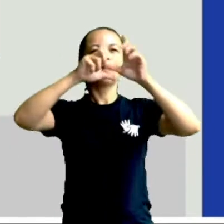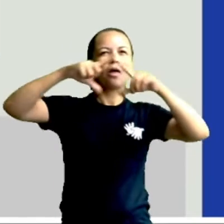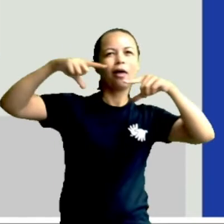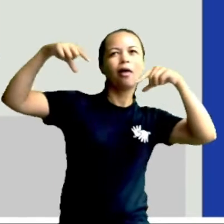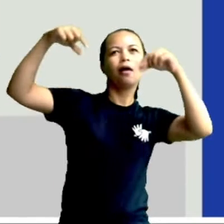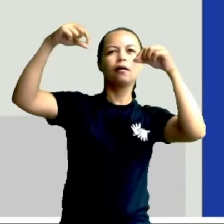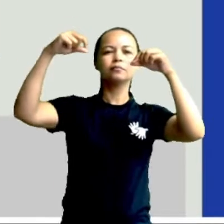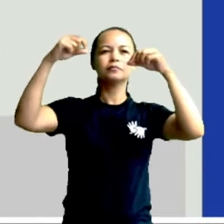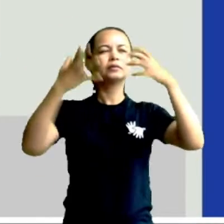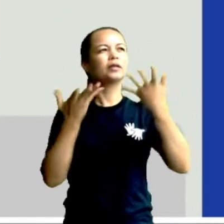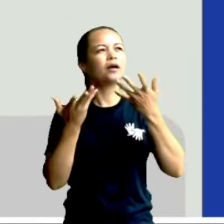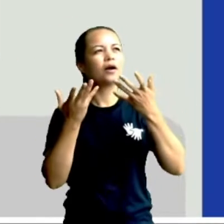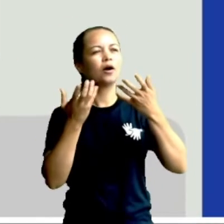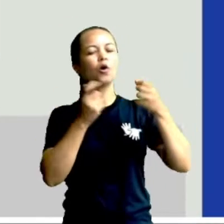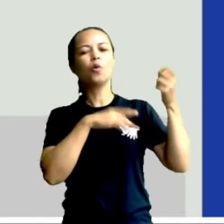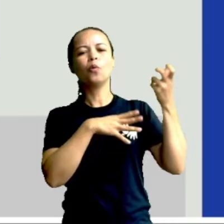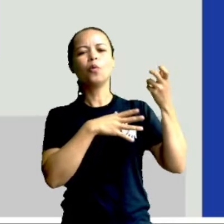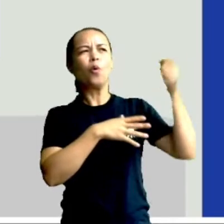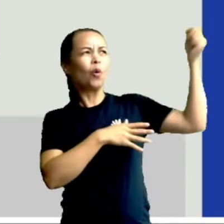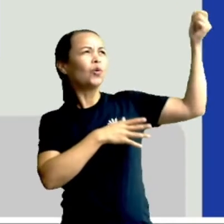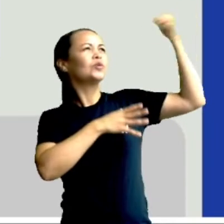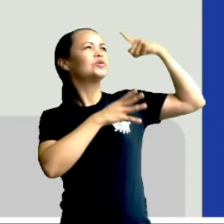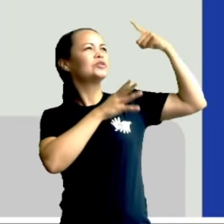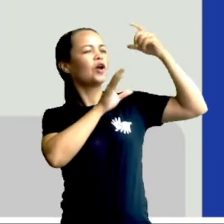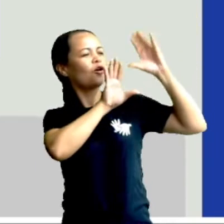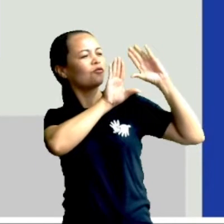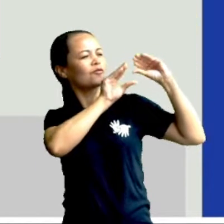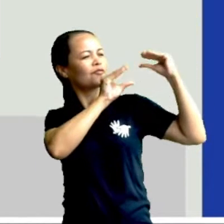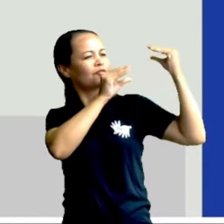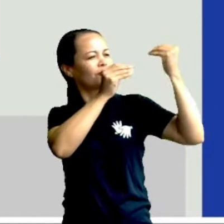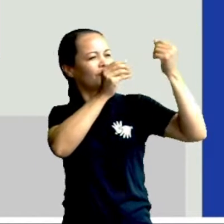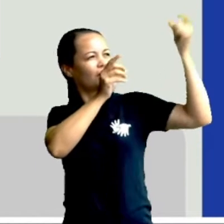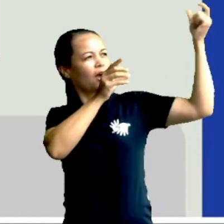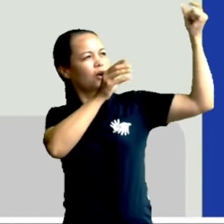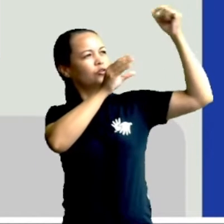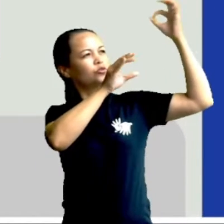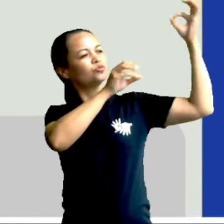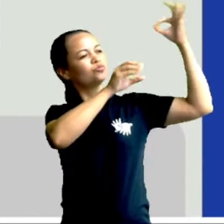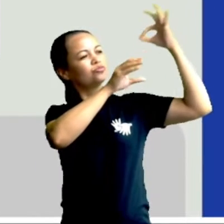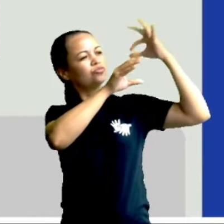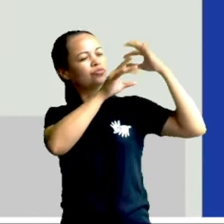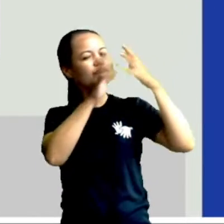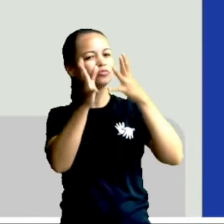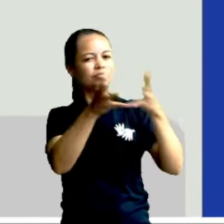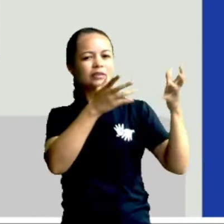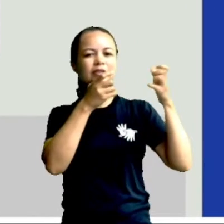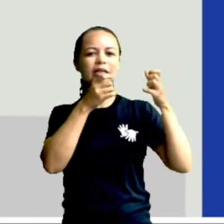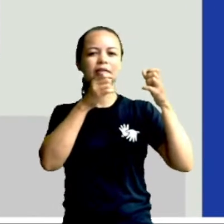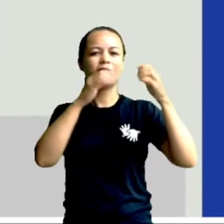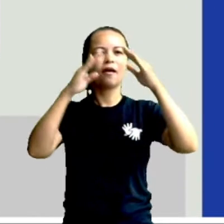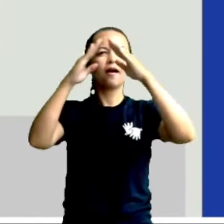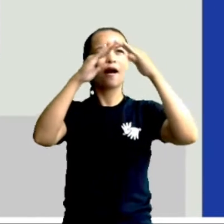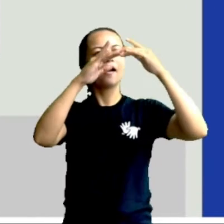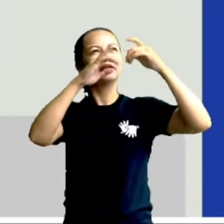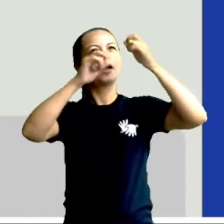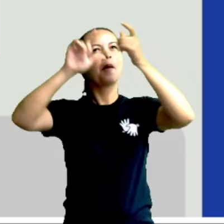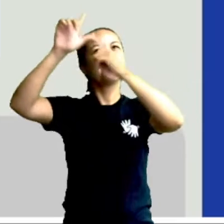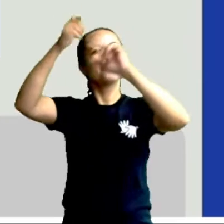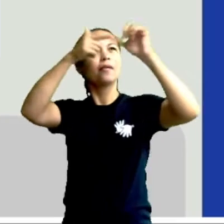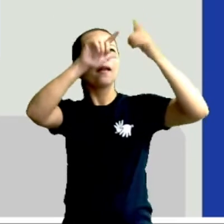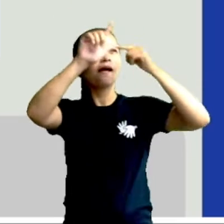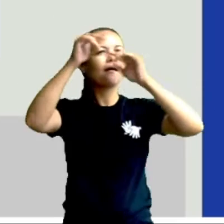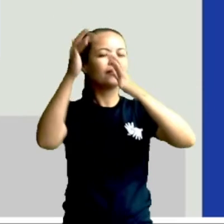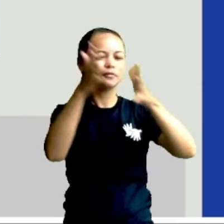deita nas nuvens, tal qual nas telhas da terra que dorme, repleta de